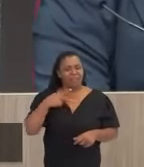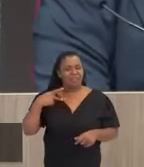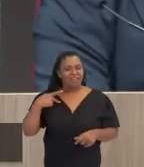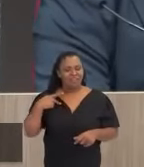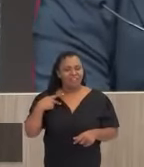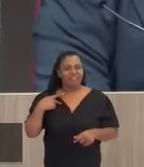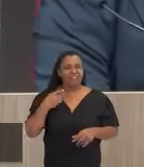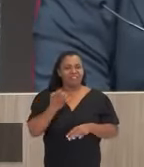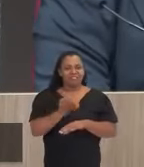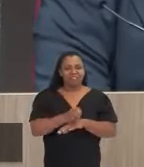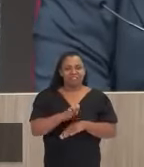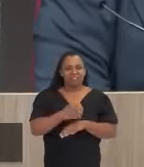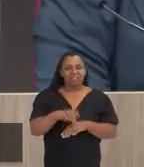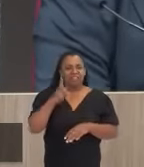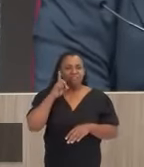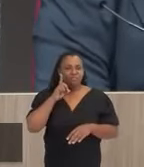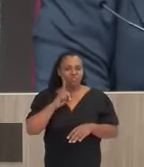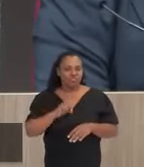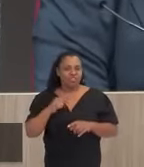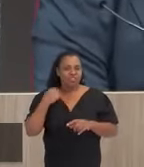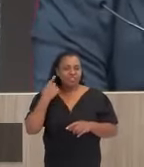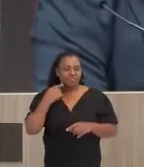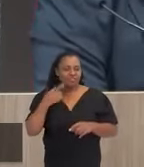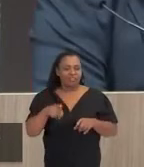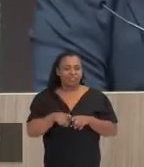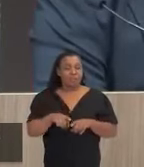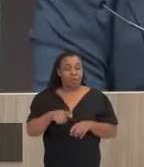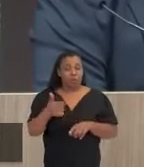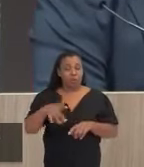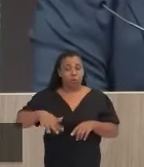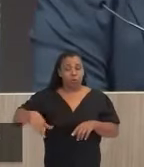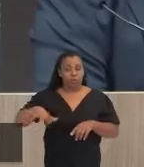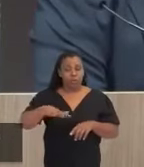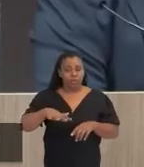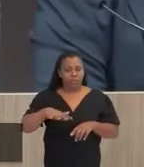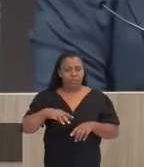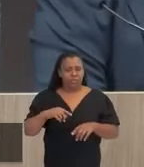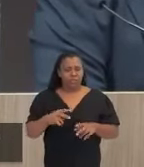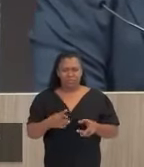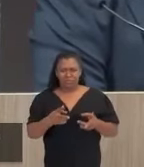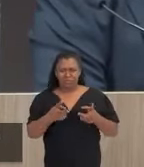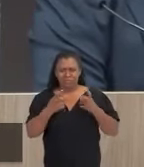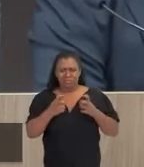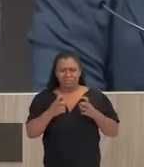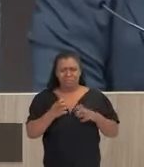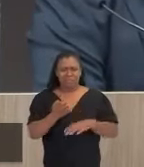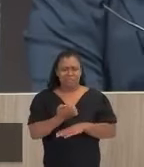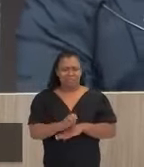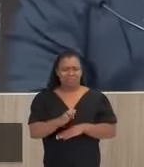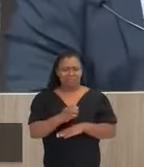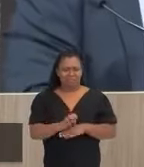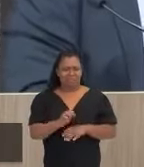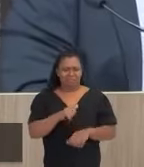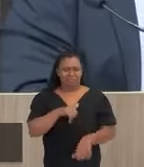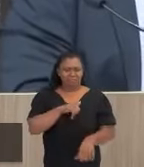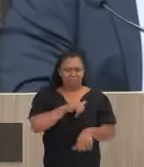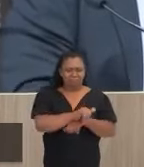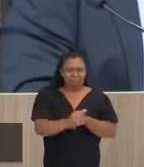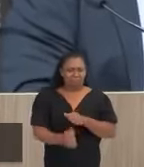e de outras áreas, a nossa vivência é que a gente vê muitos estágios fraudulentos, que realmente